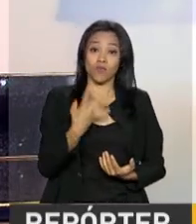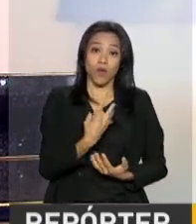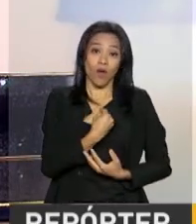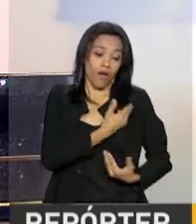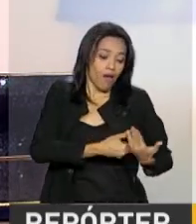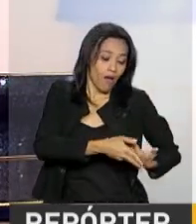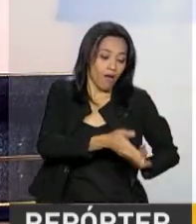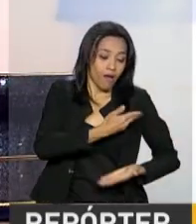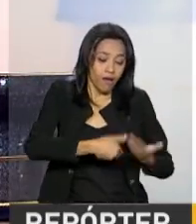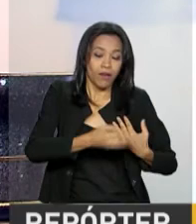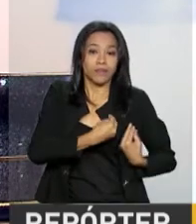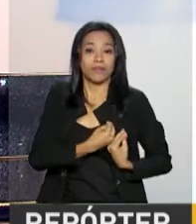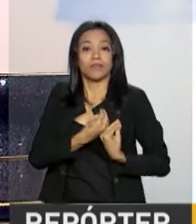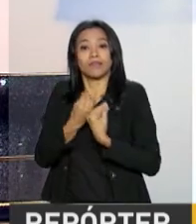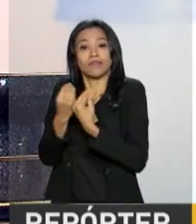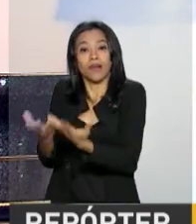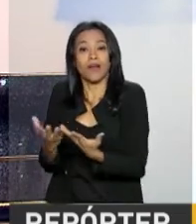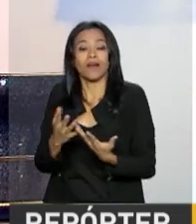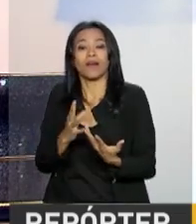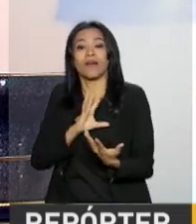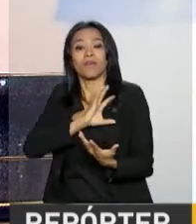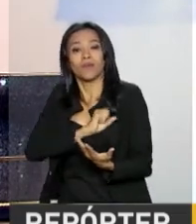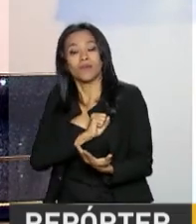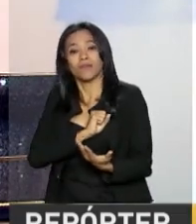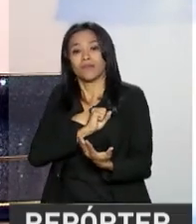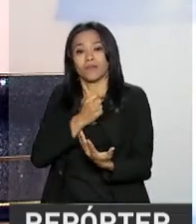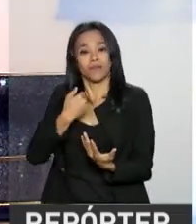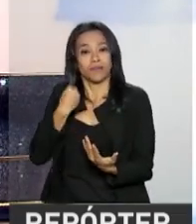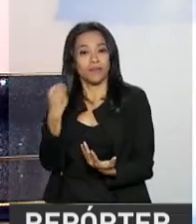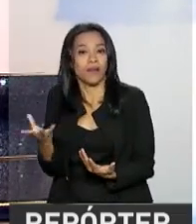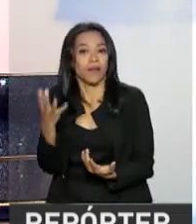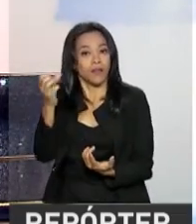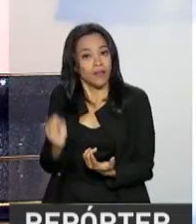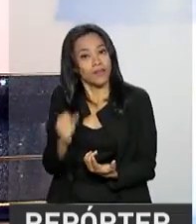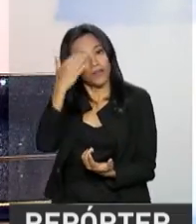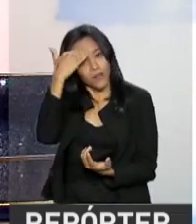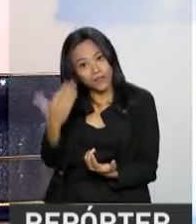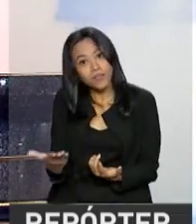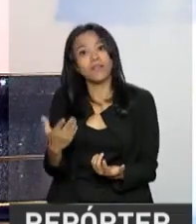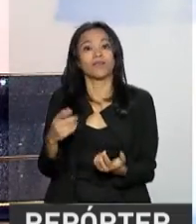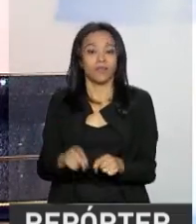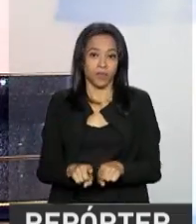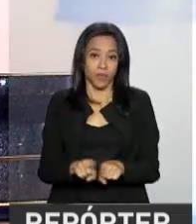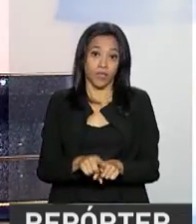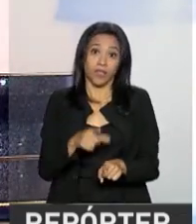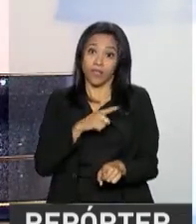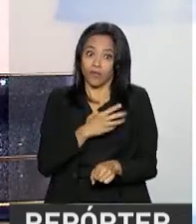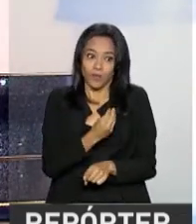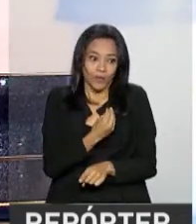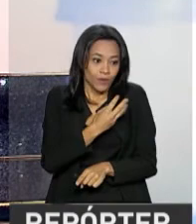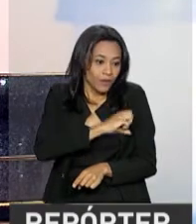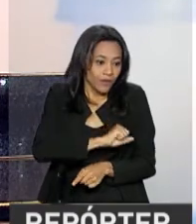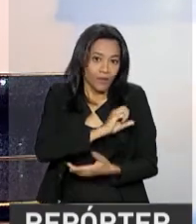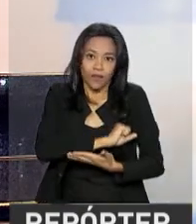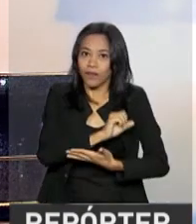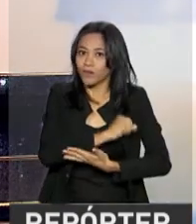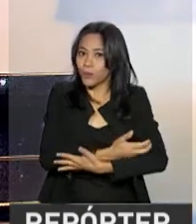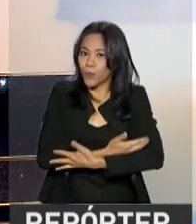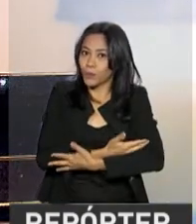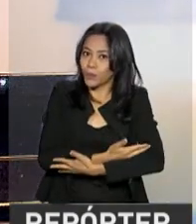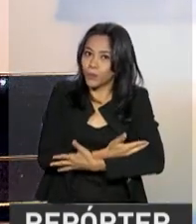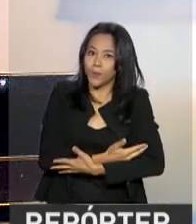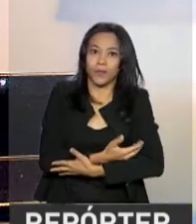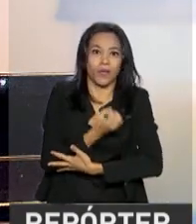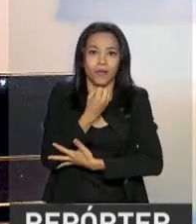multiplica. Multiplica o leite, multiplica o amor e multiplica a gratidão. Porque ter tanto leite